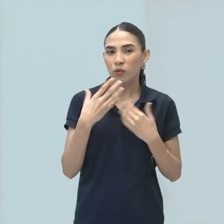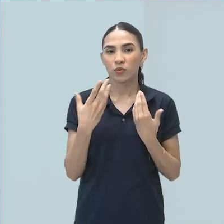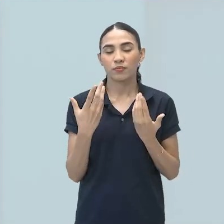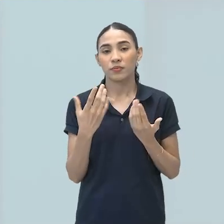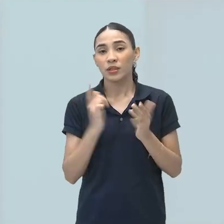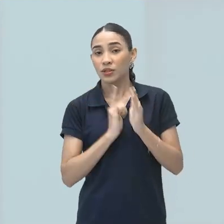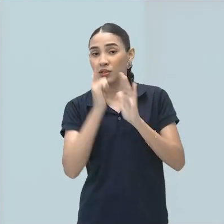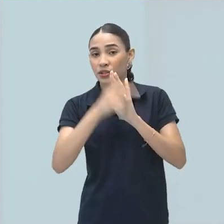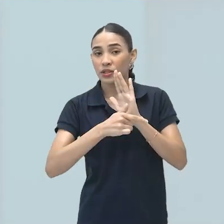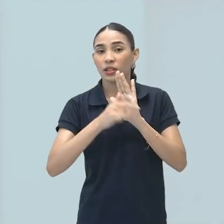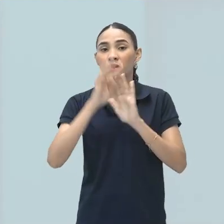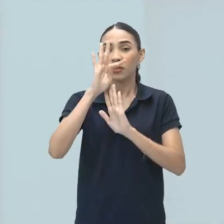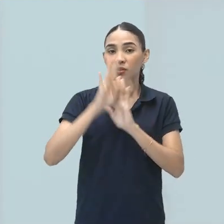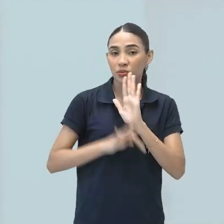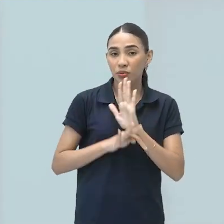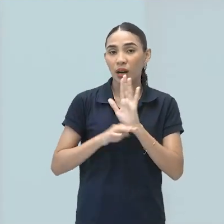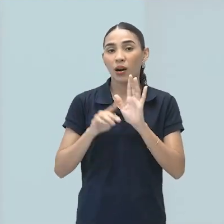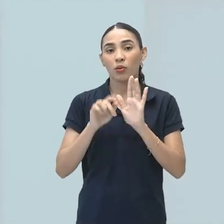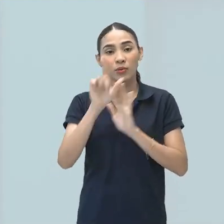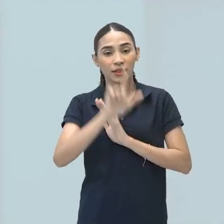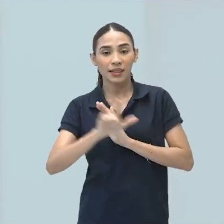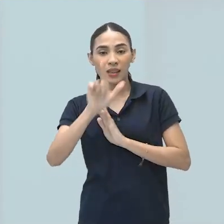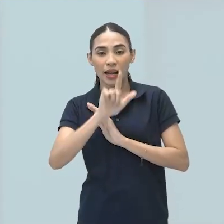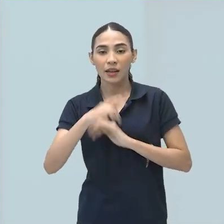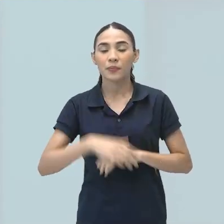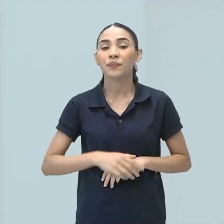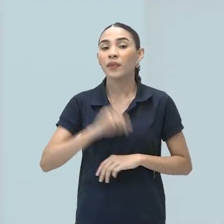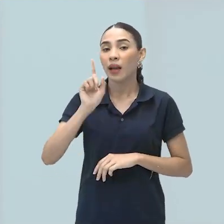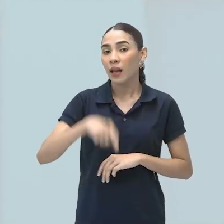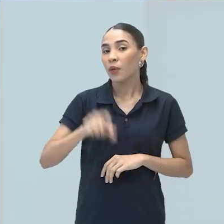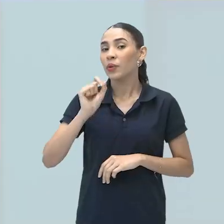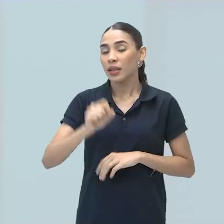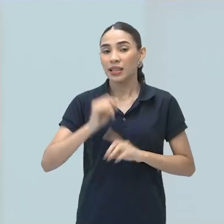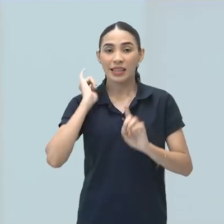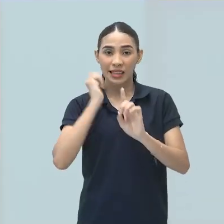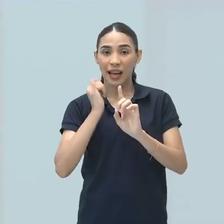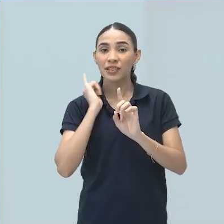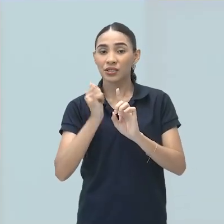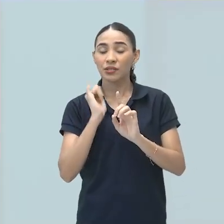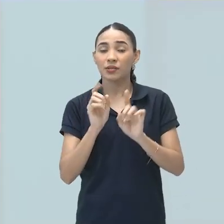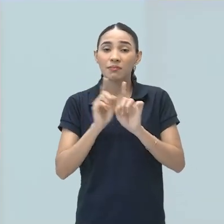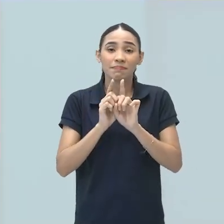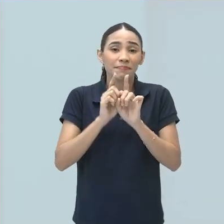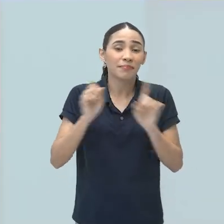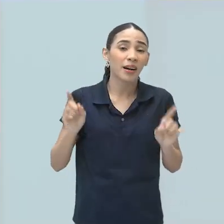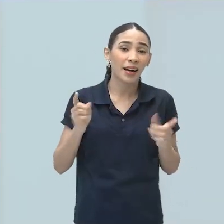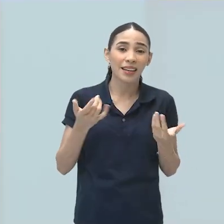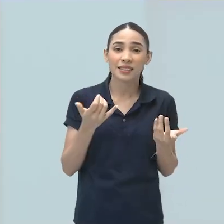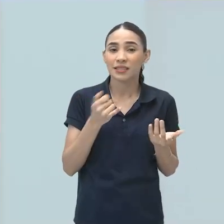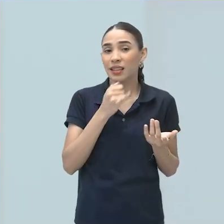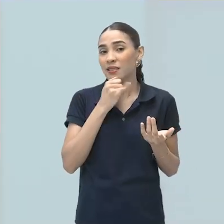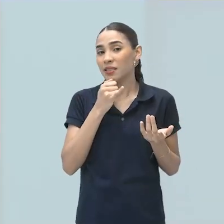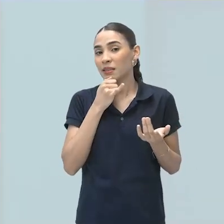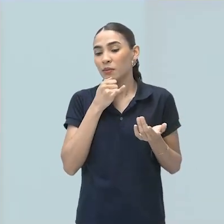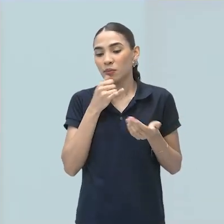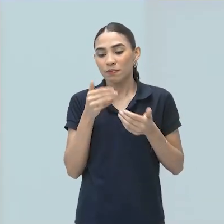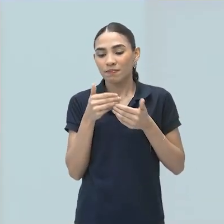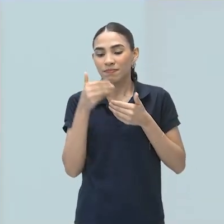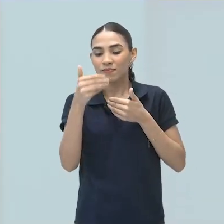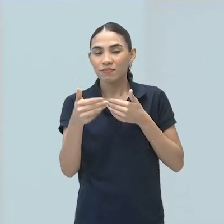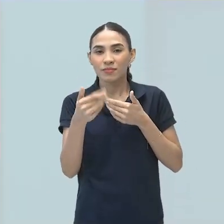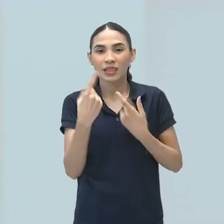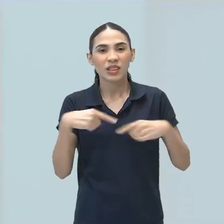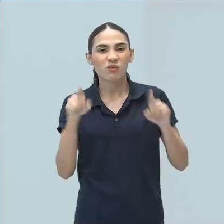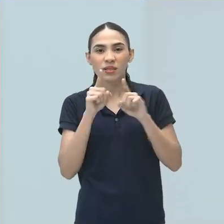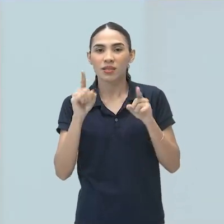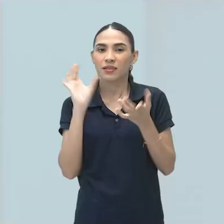gênero textual e literário, ela é, sim, uma narrativa, mas que não necessariamente parte de um